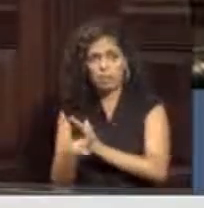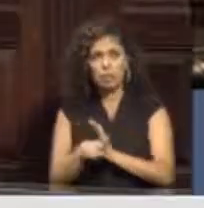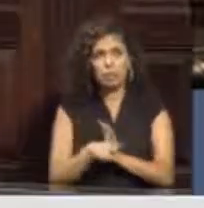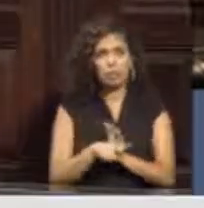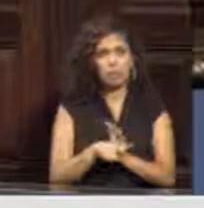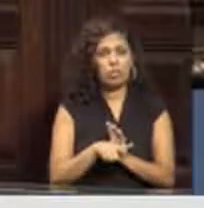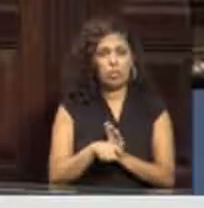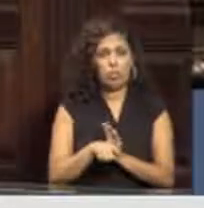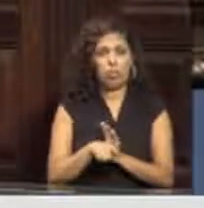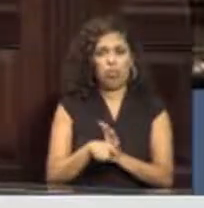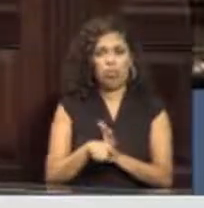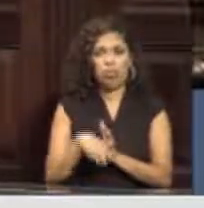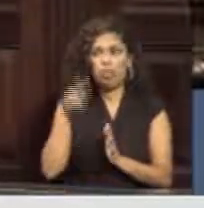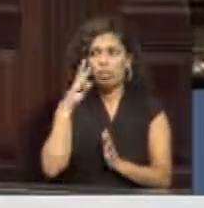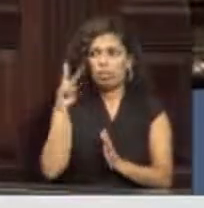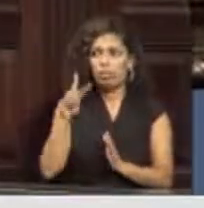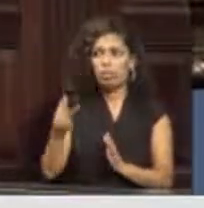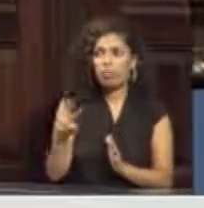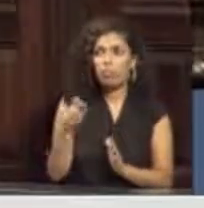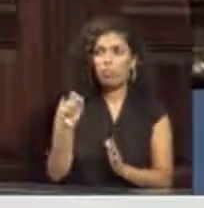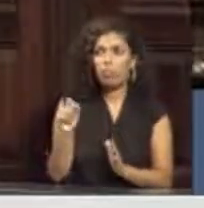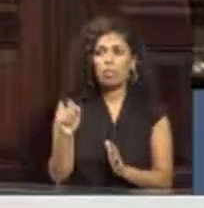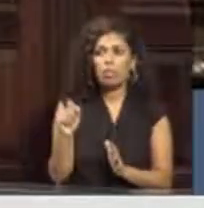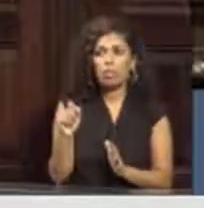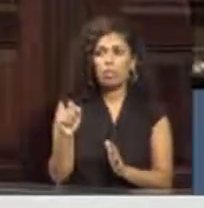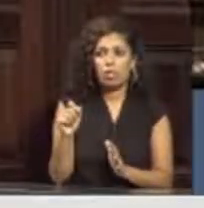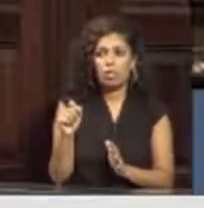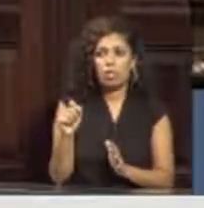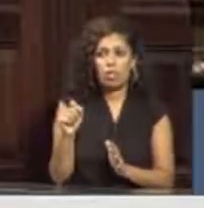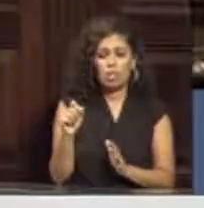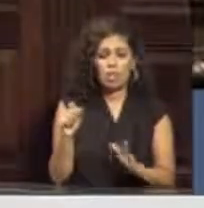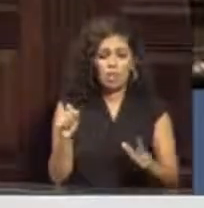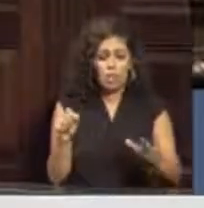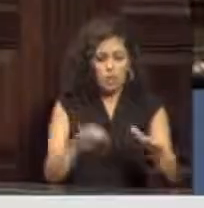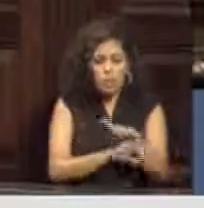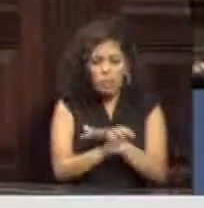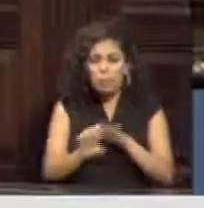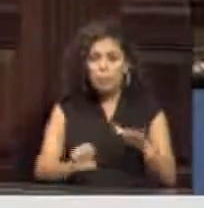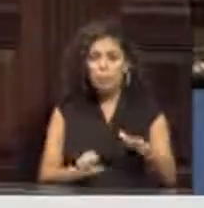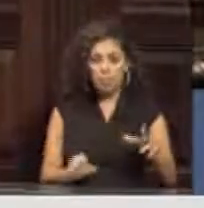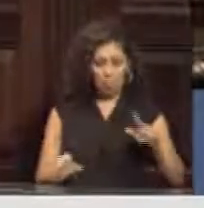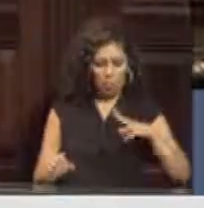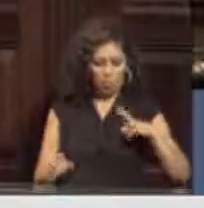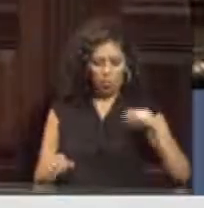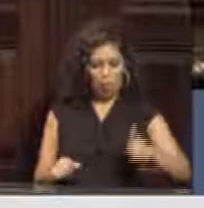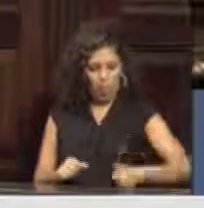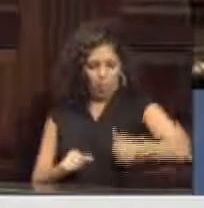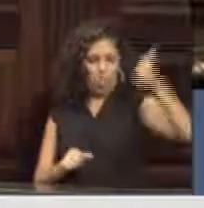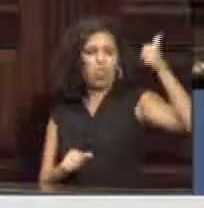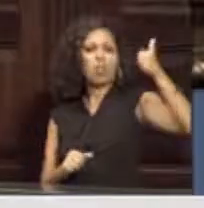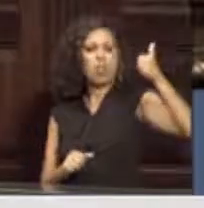a incompetência da administração privada na BRF.